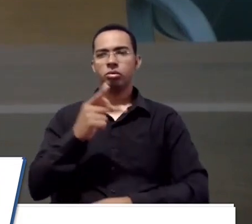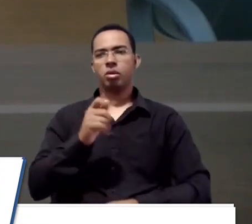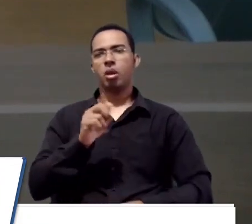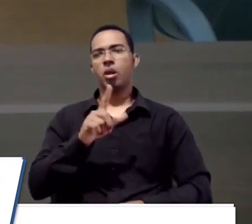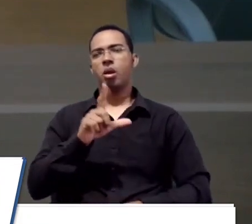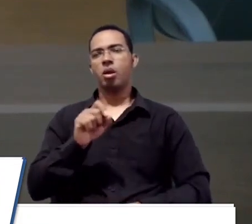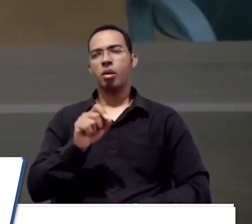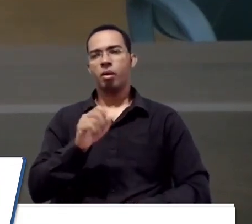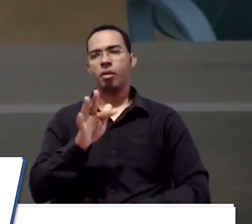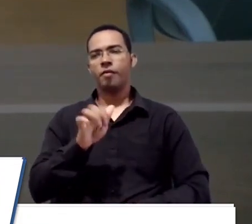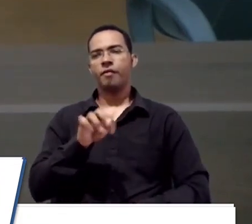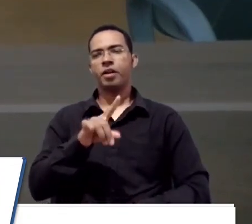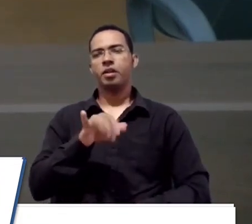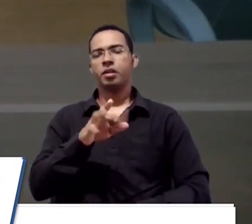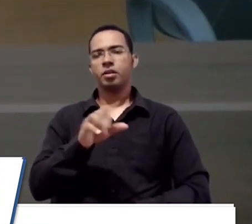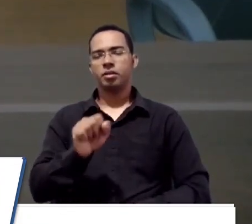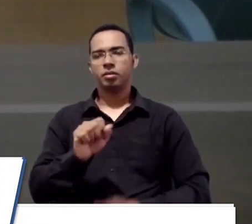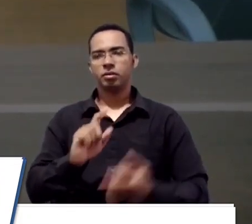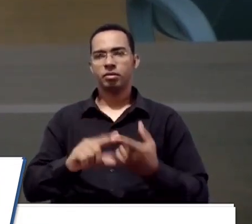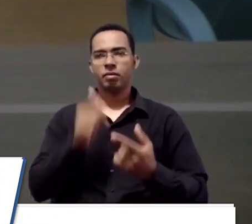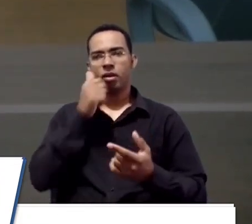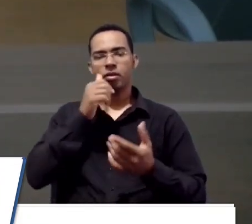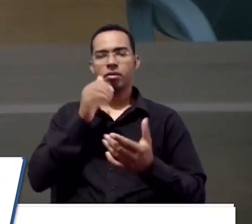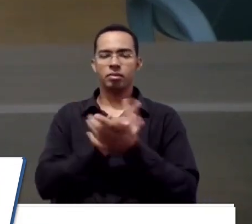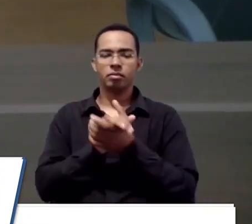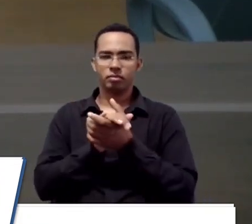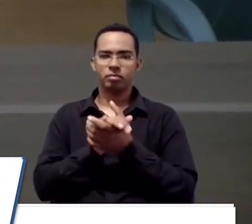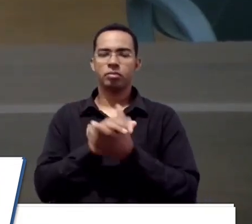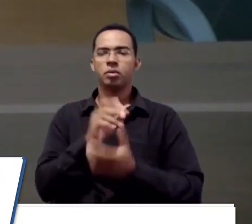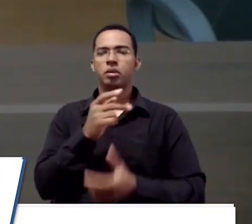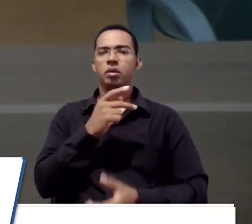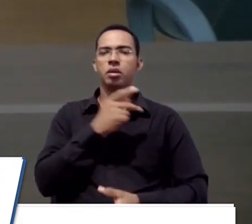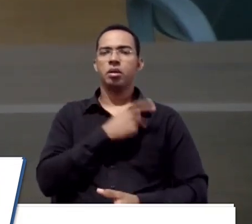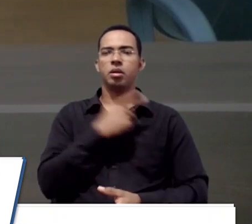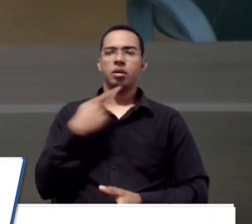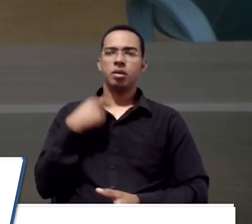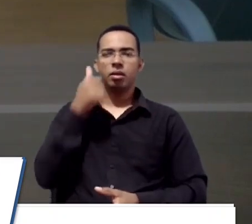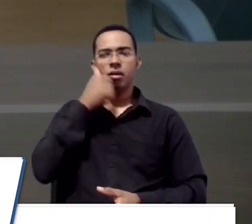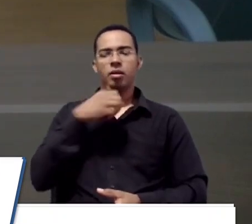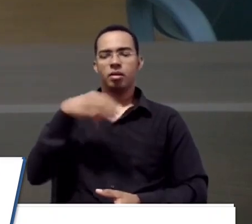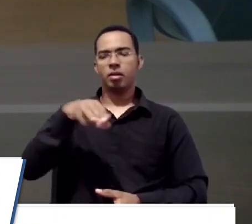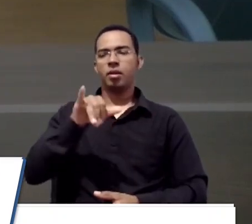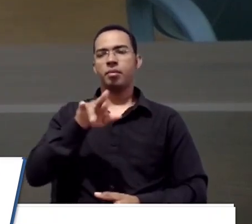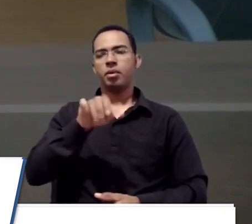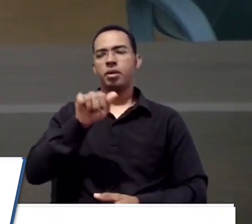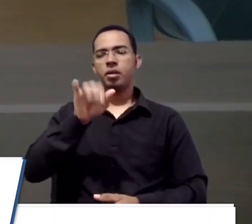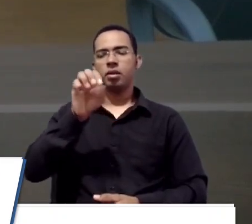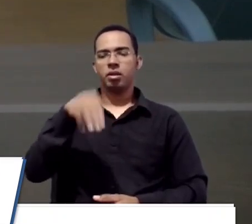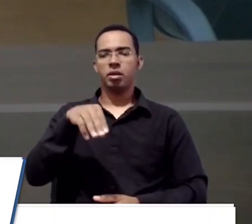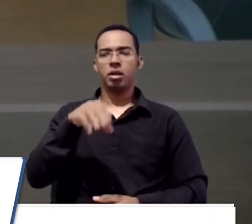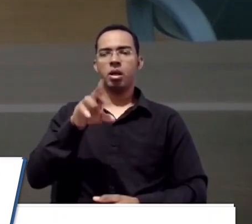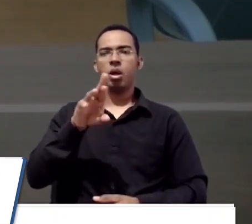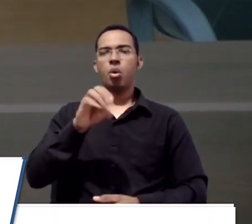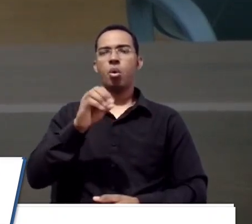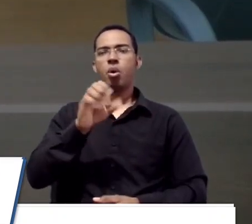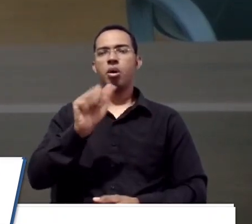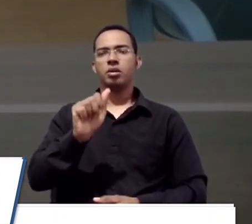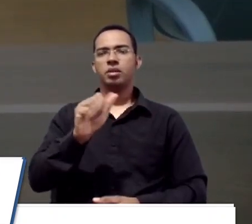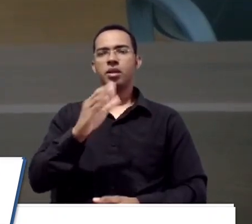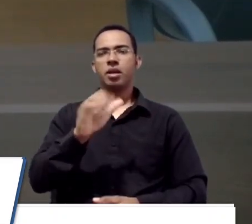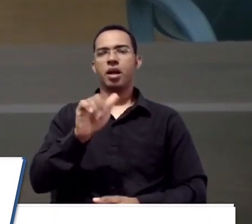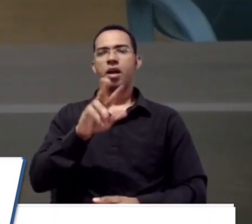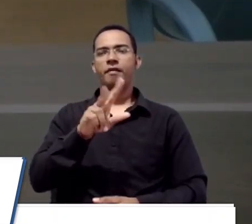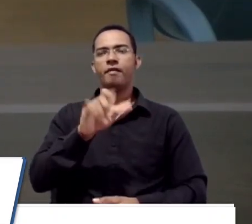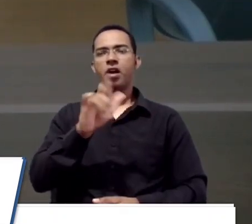de Carvalho e de sua esposa, pastora Miriam Rosa Guerra de Carvalho, que,